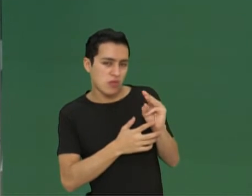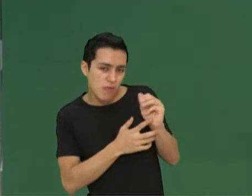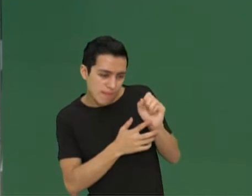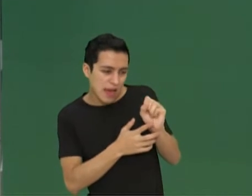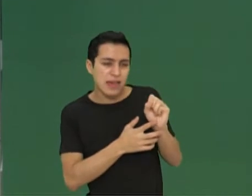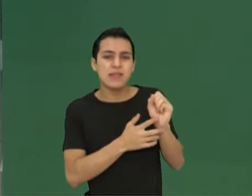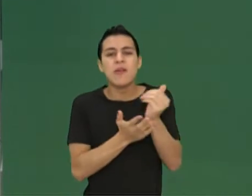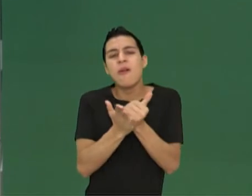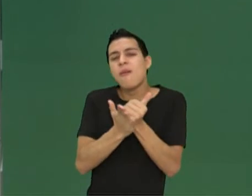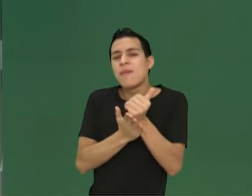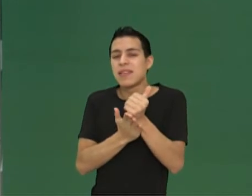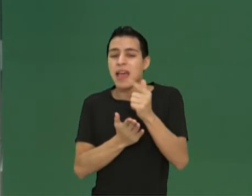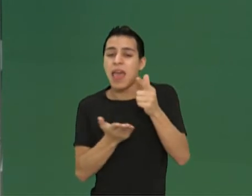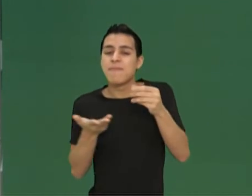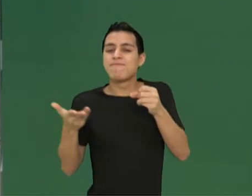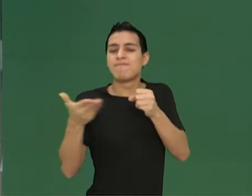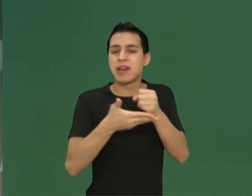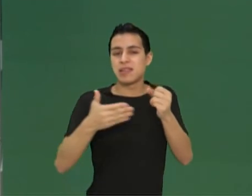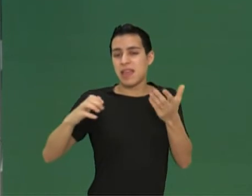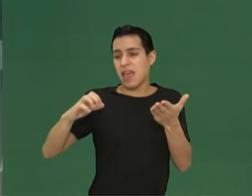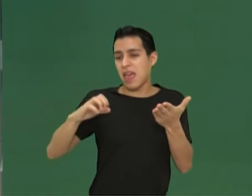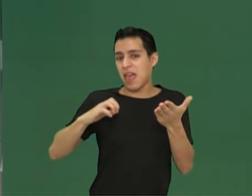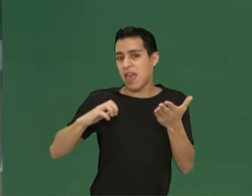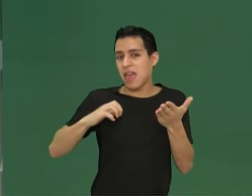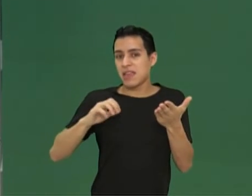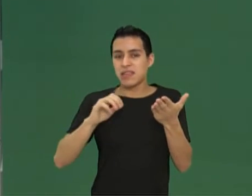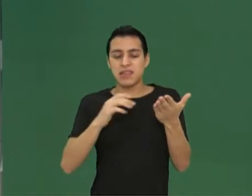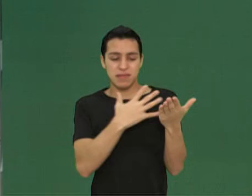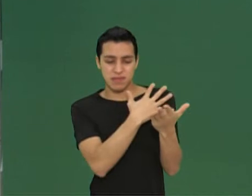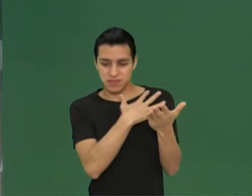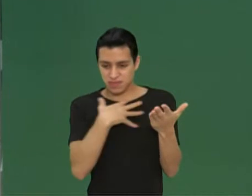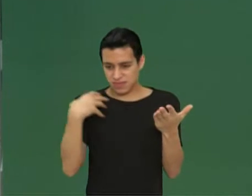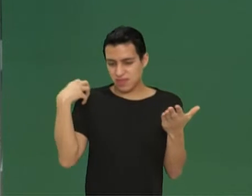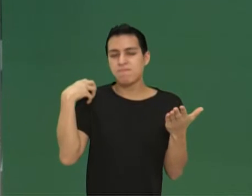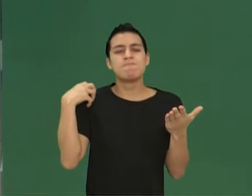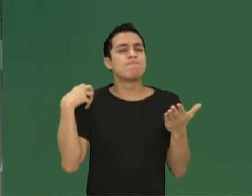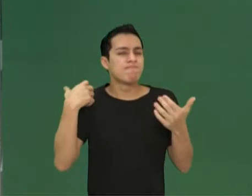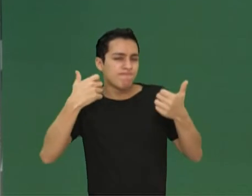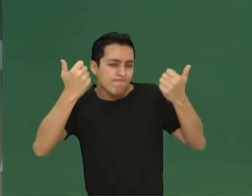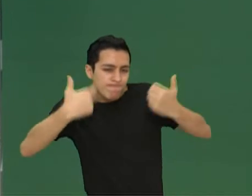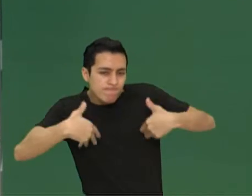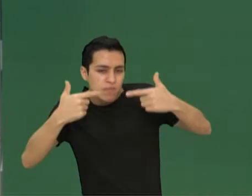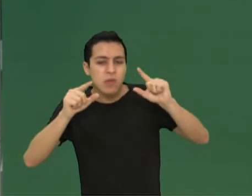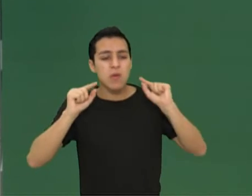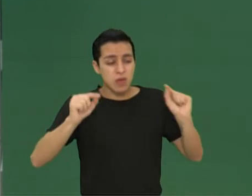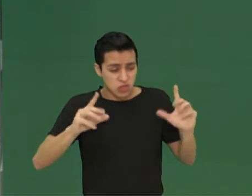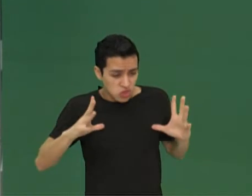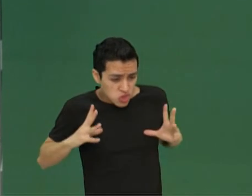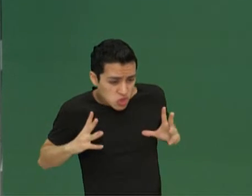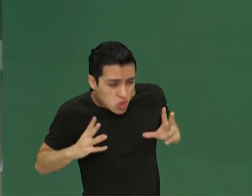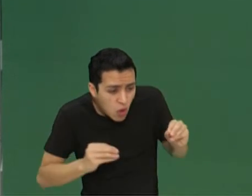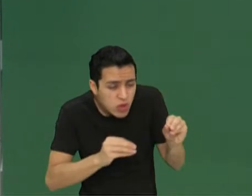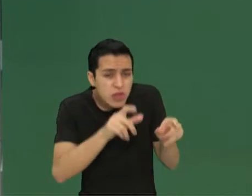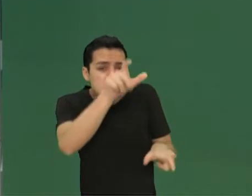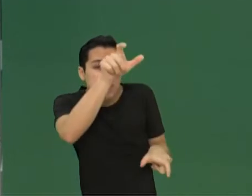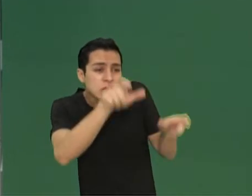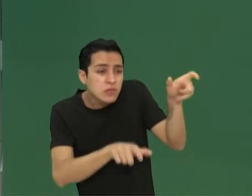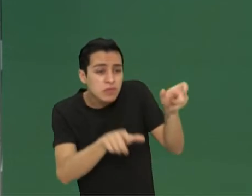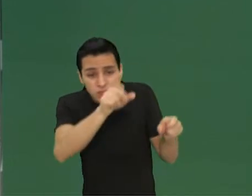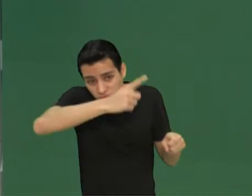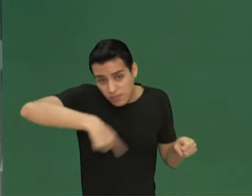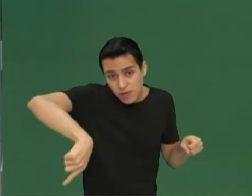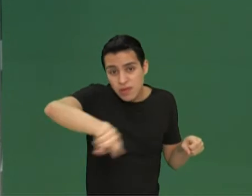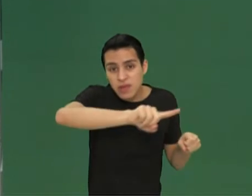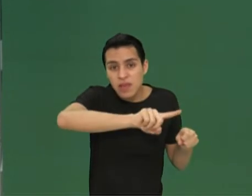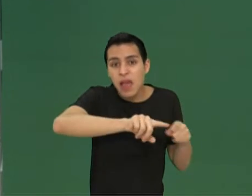ética aristotélica, né? Onde Aristóteles dizia lá, nós vimos isso, né? Que todas as ações humanas